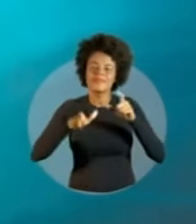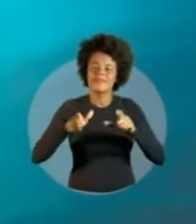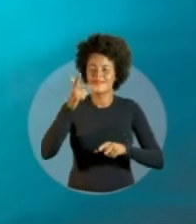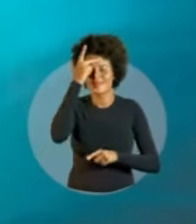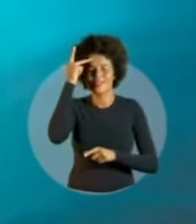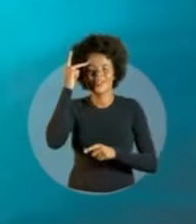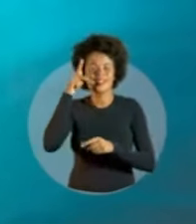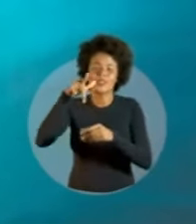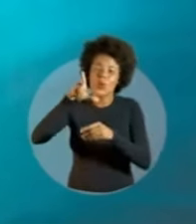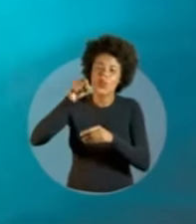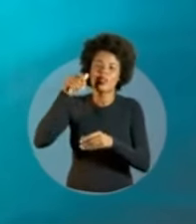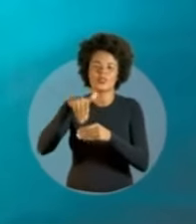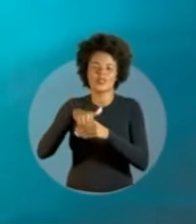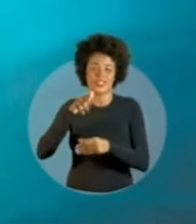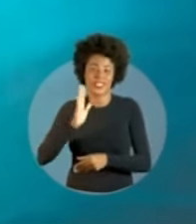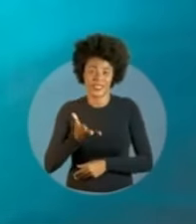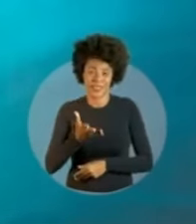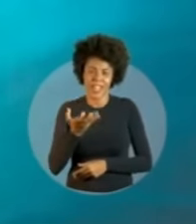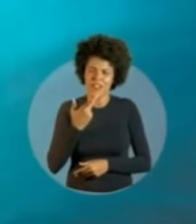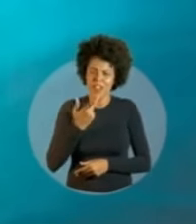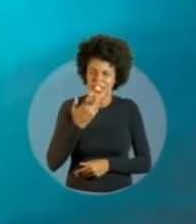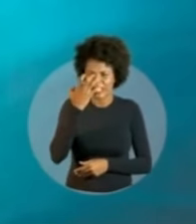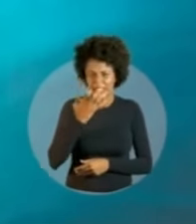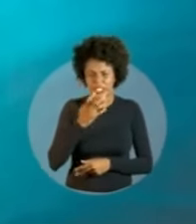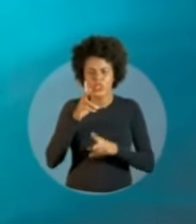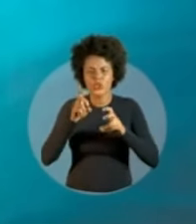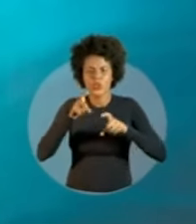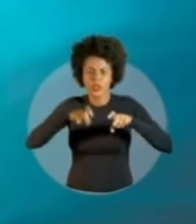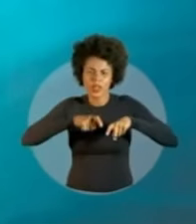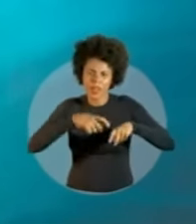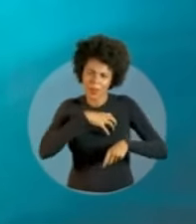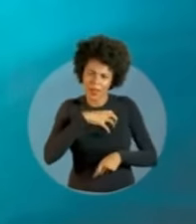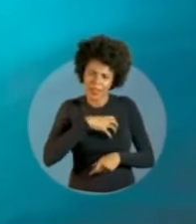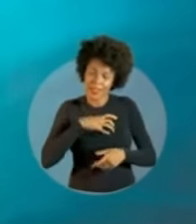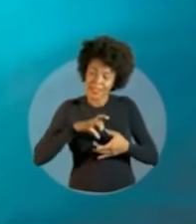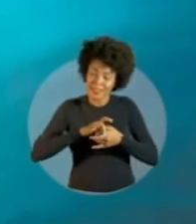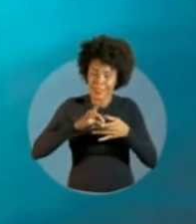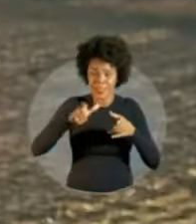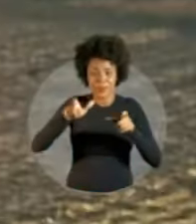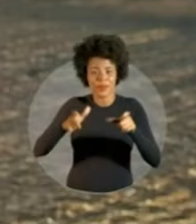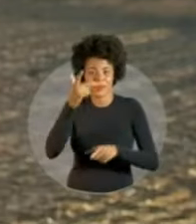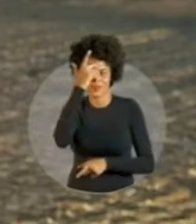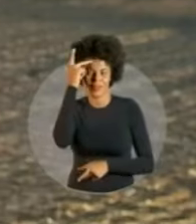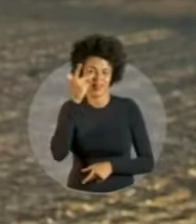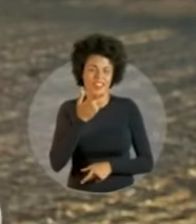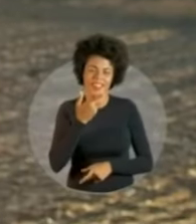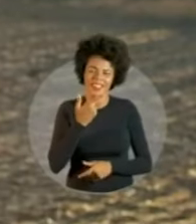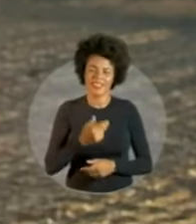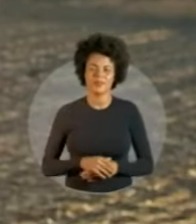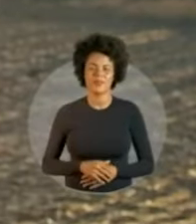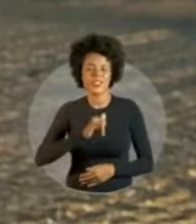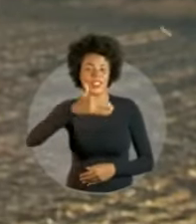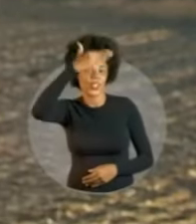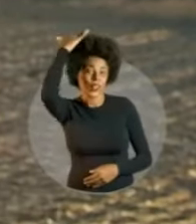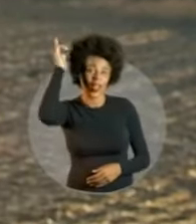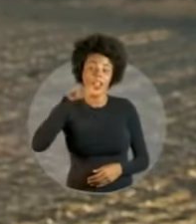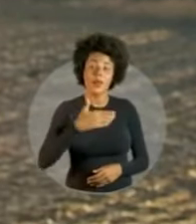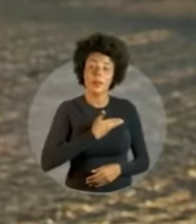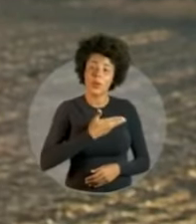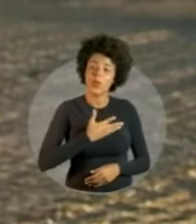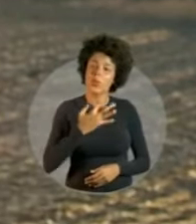de quem decide. Quer falar sério sobre agricultura na Bahia? Deixa o povo falar. Jerônimo é um amigo